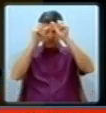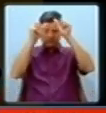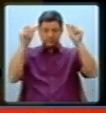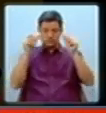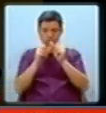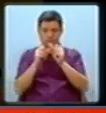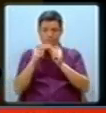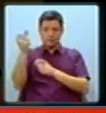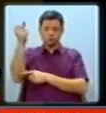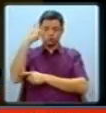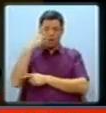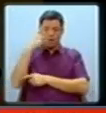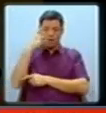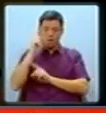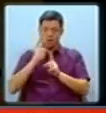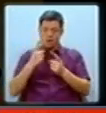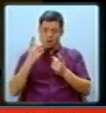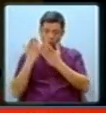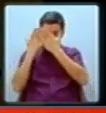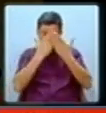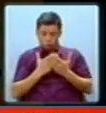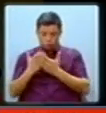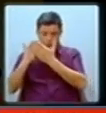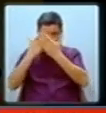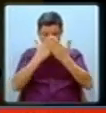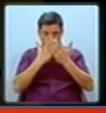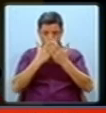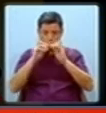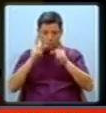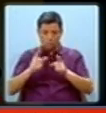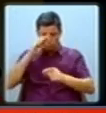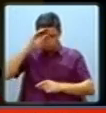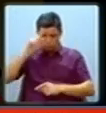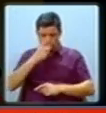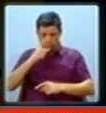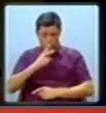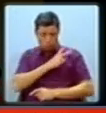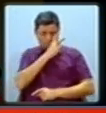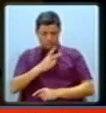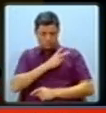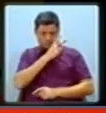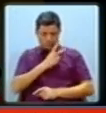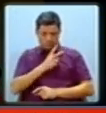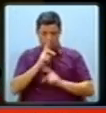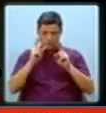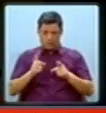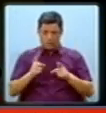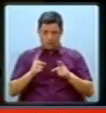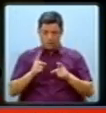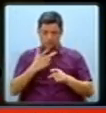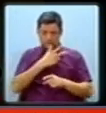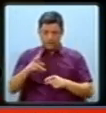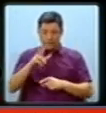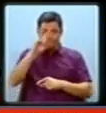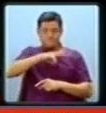alguma coisa nas redondezas. E um estudo de professores da Universidade Hebraica de Jerusalém diz-nos que 100 milhões de